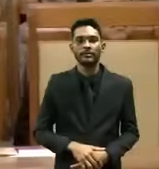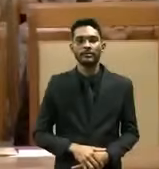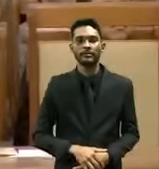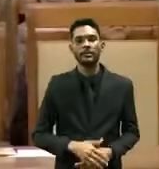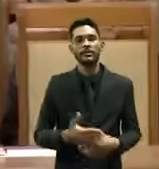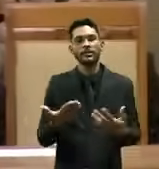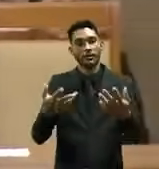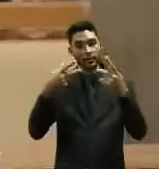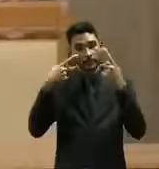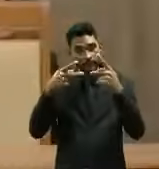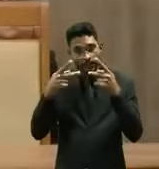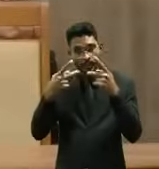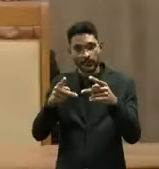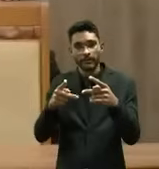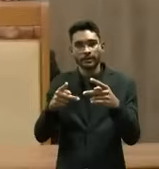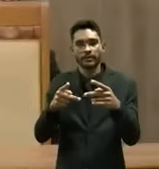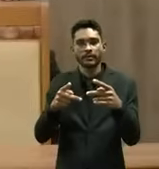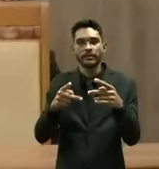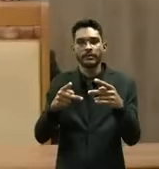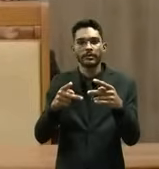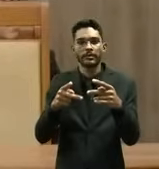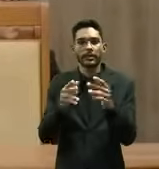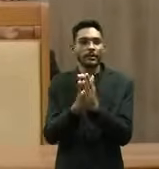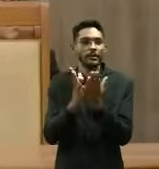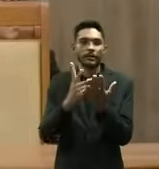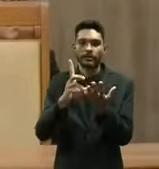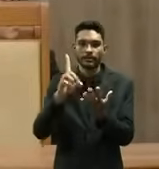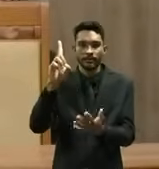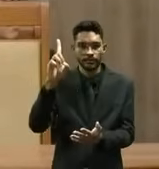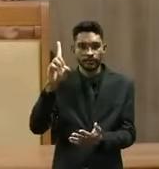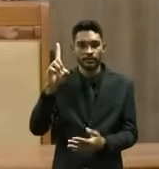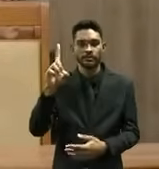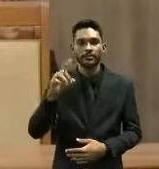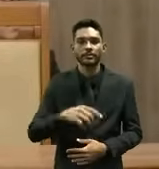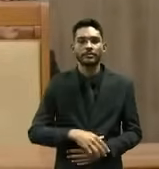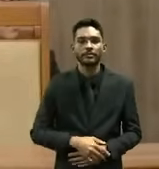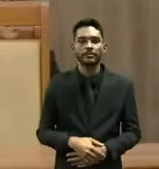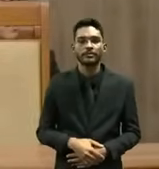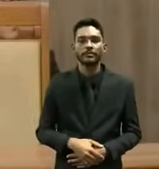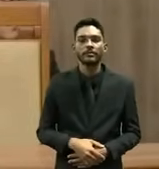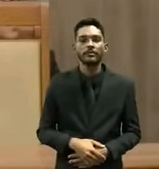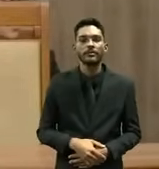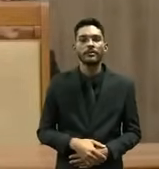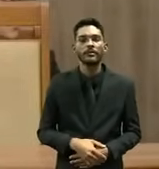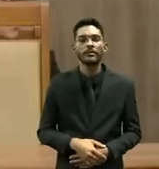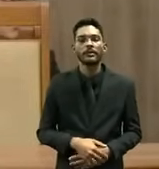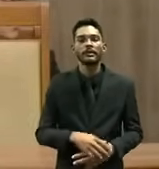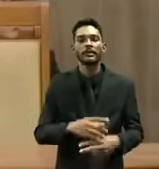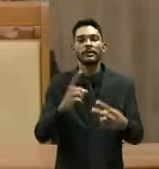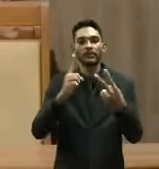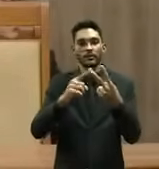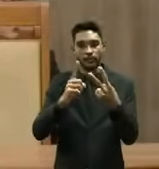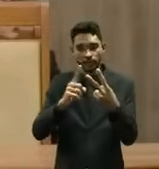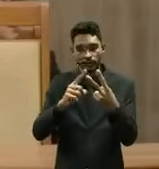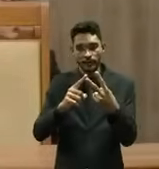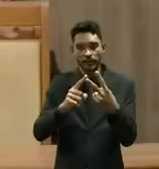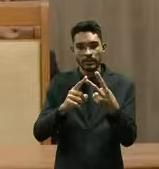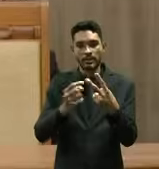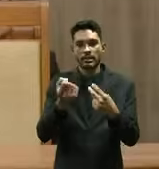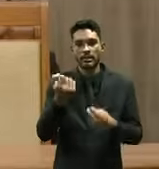família receber segundo Olha aí se é para glorificar o que que acontece aceitemos a